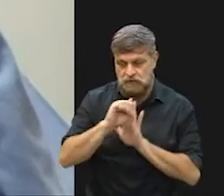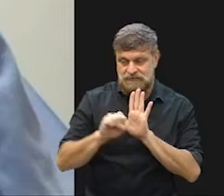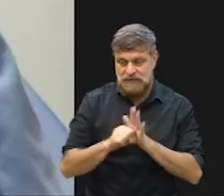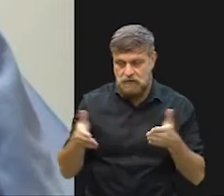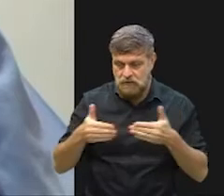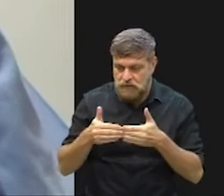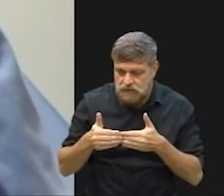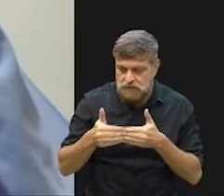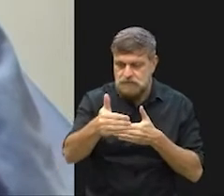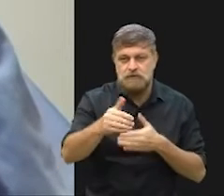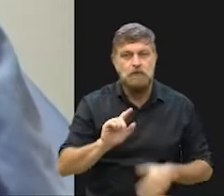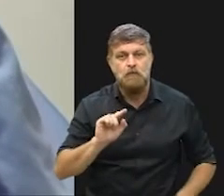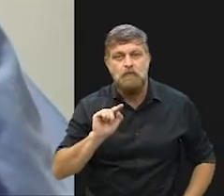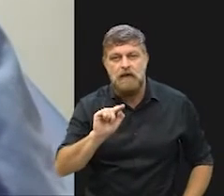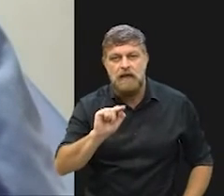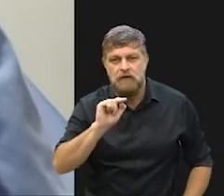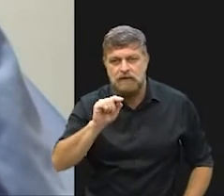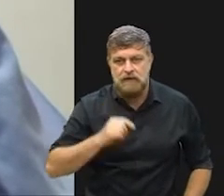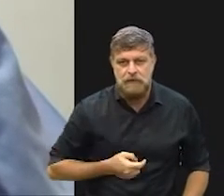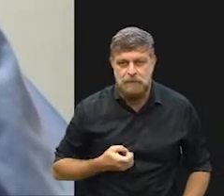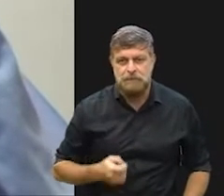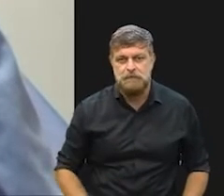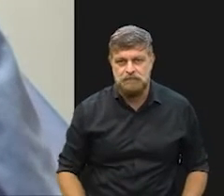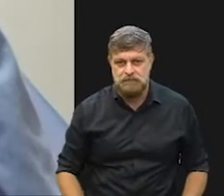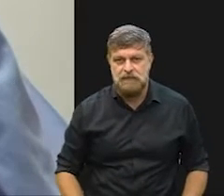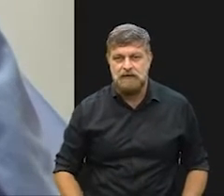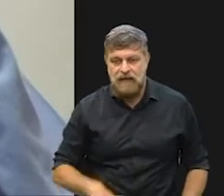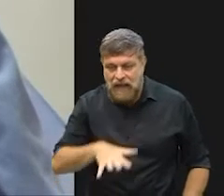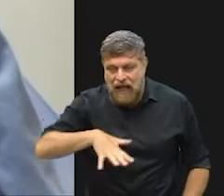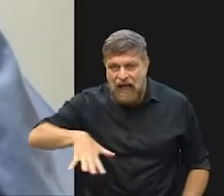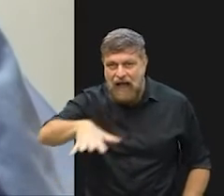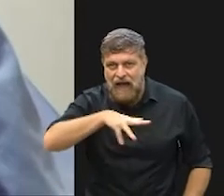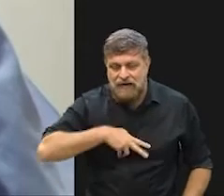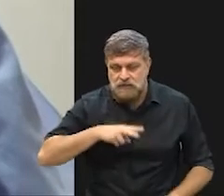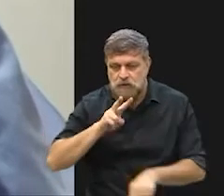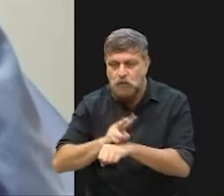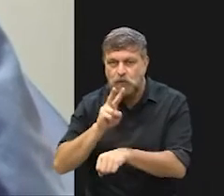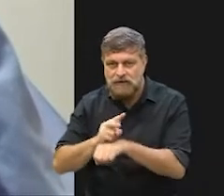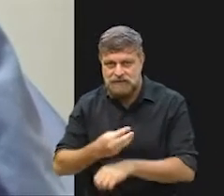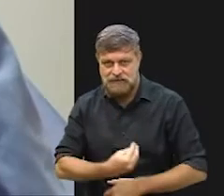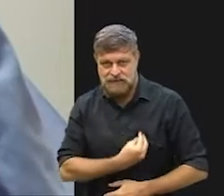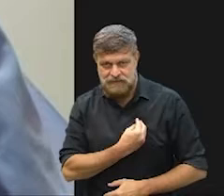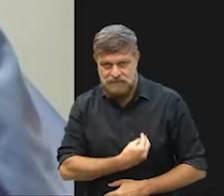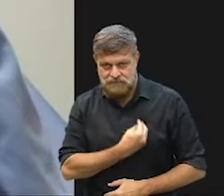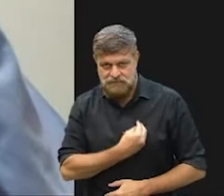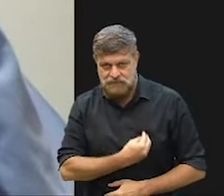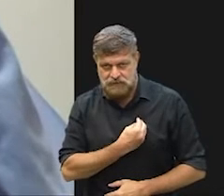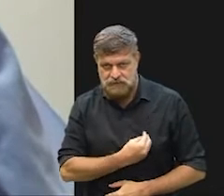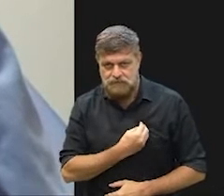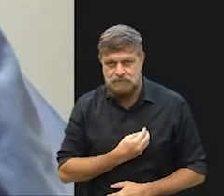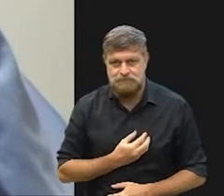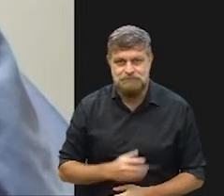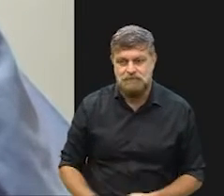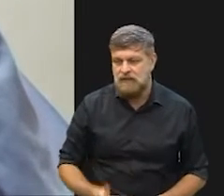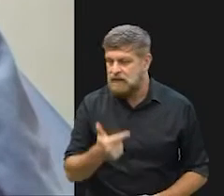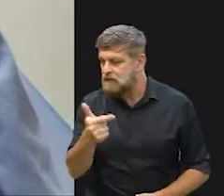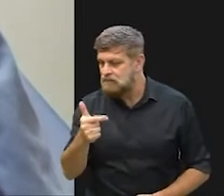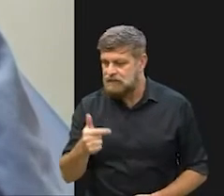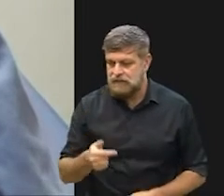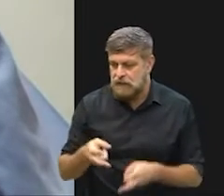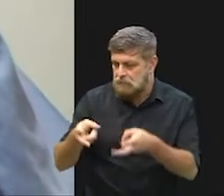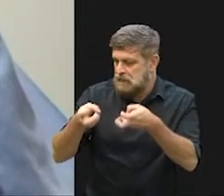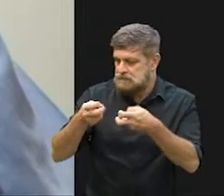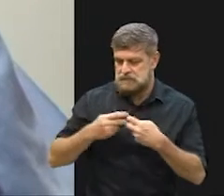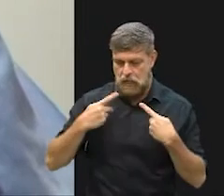nesse século, que é a medicina da conservação. Para essa ciência, não existe a